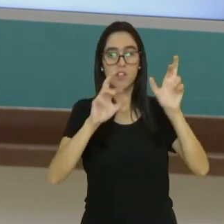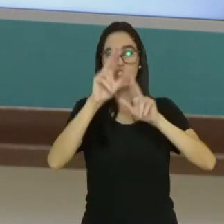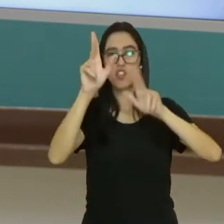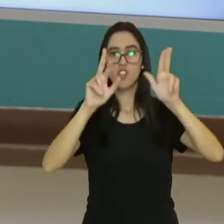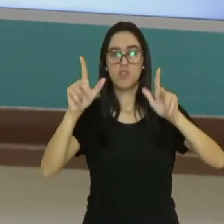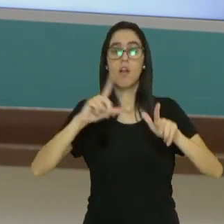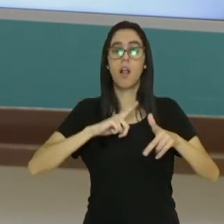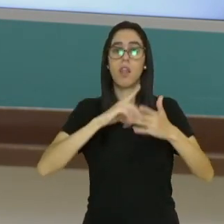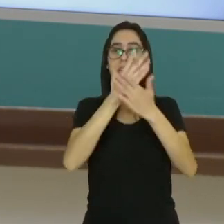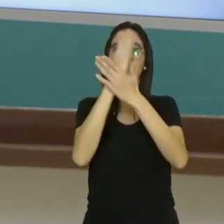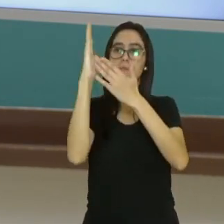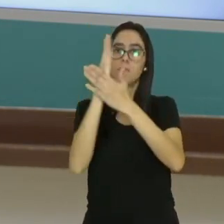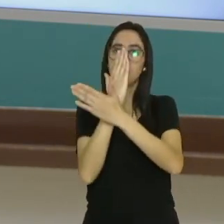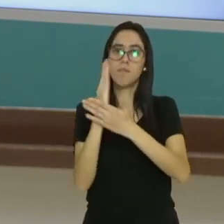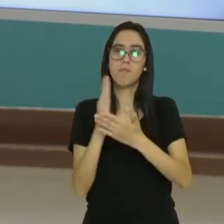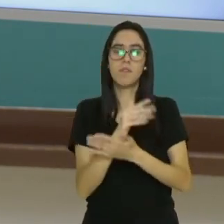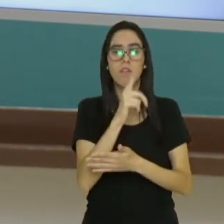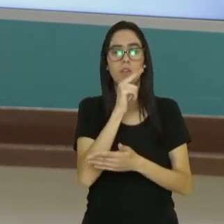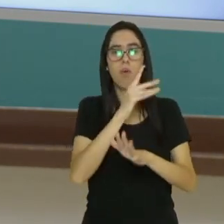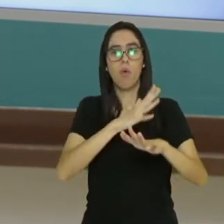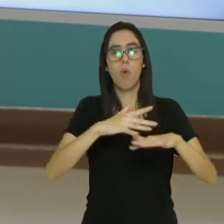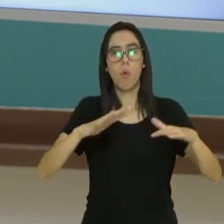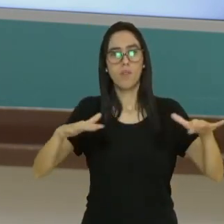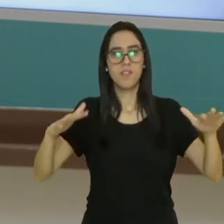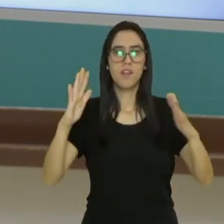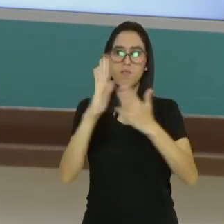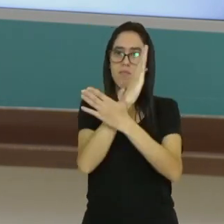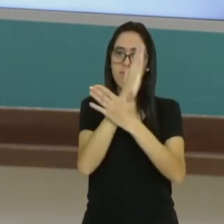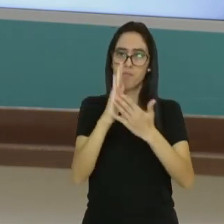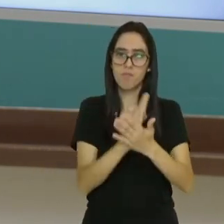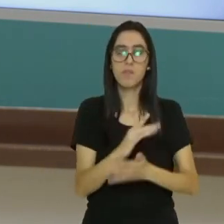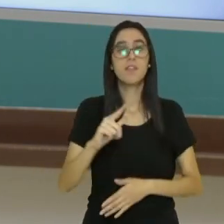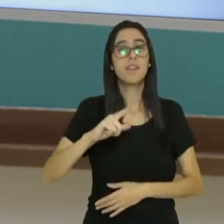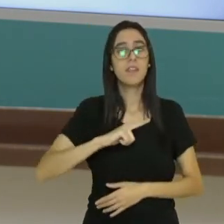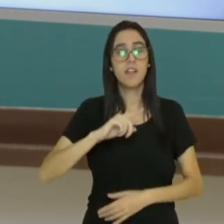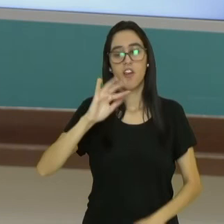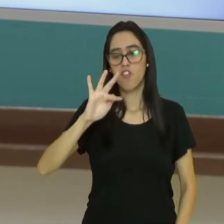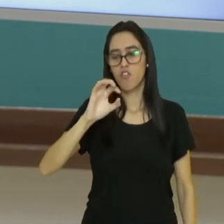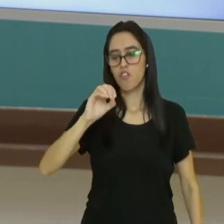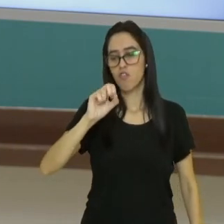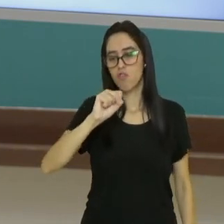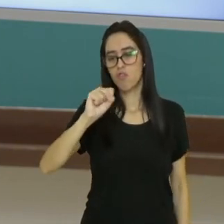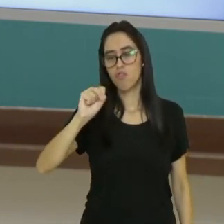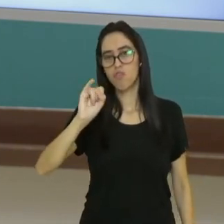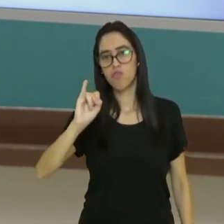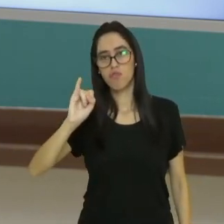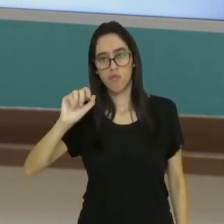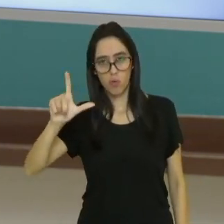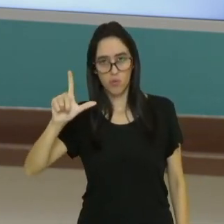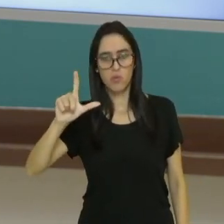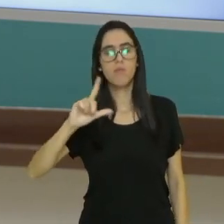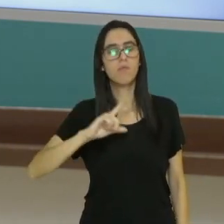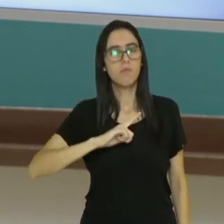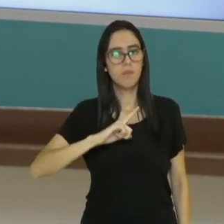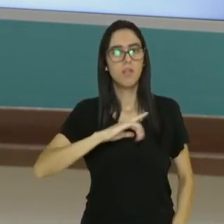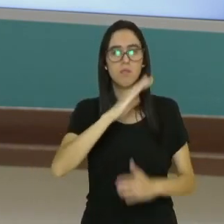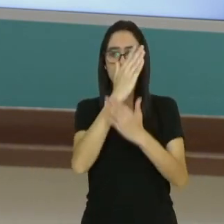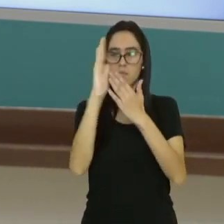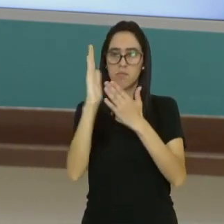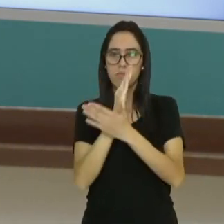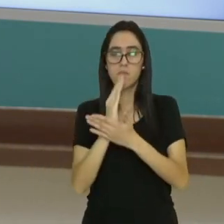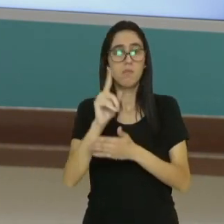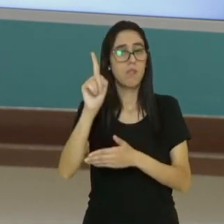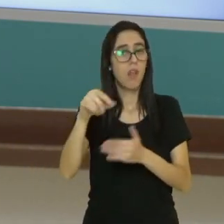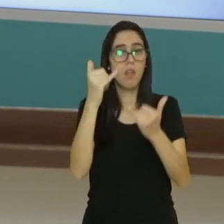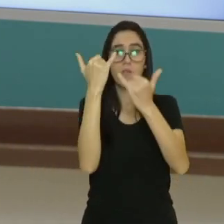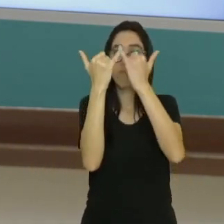separados por oceanos, por mares, e existem fósseis, né? Ou formações de rochas que são